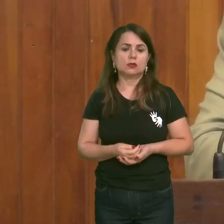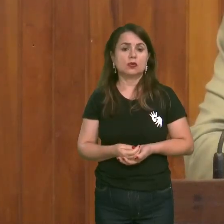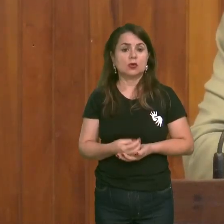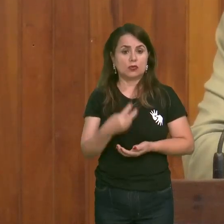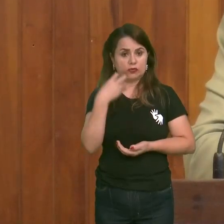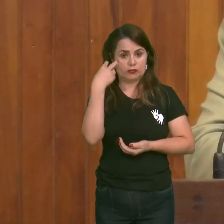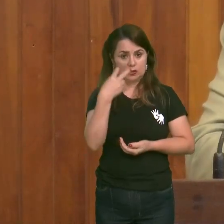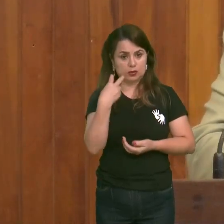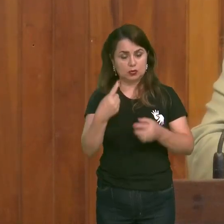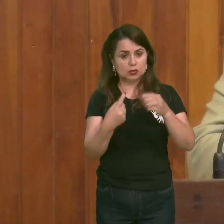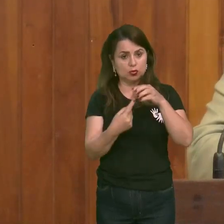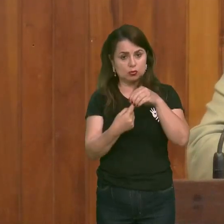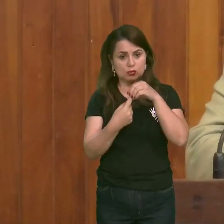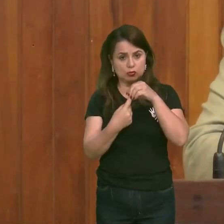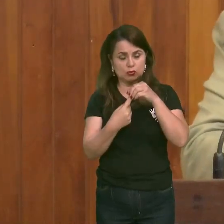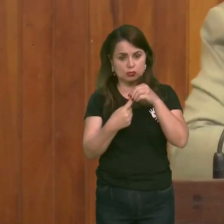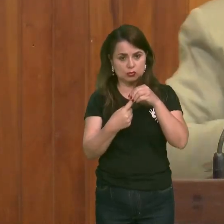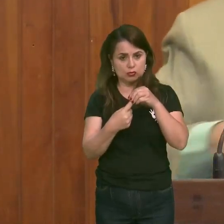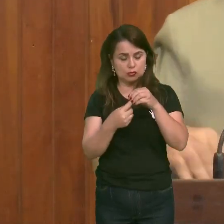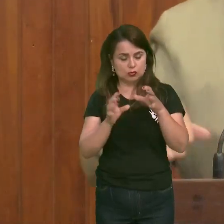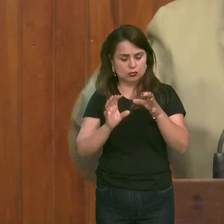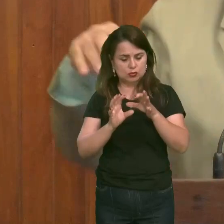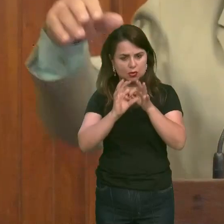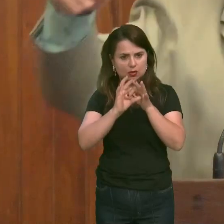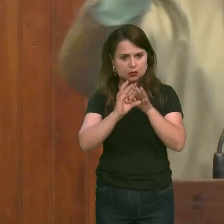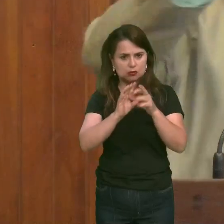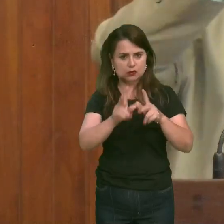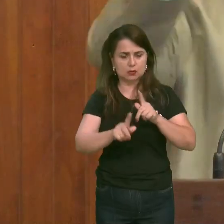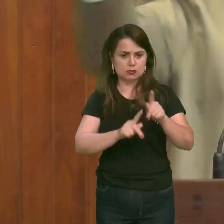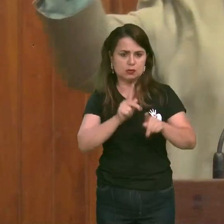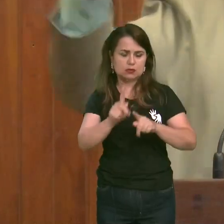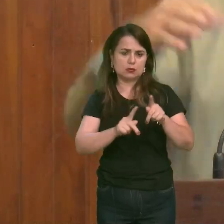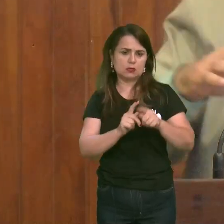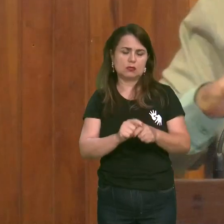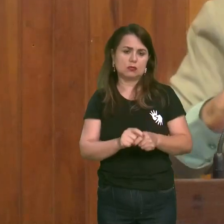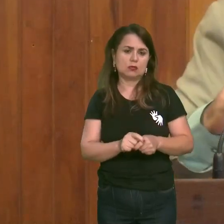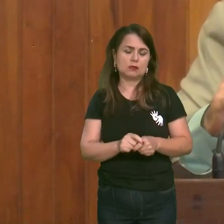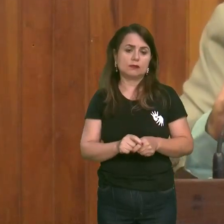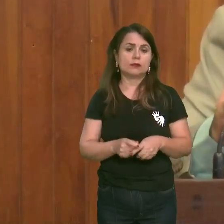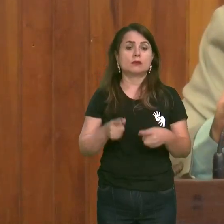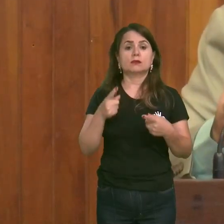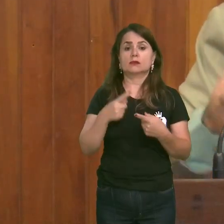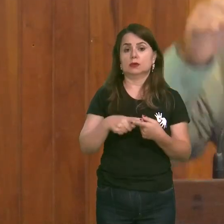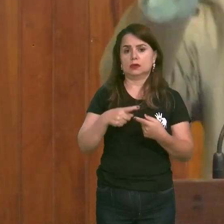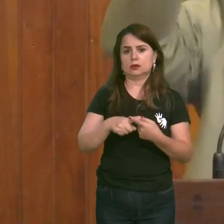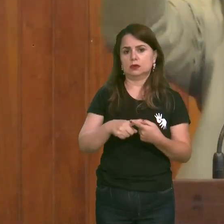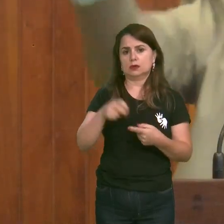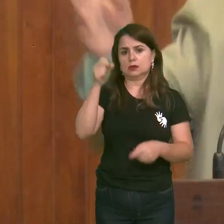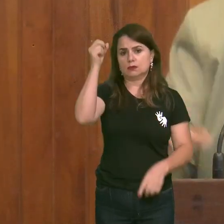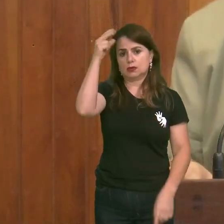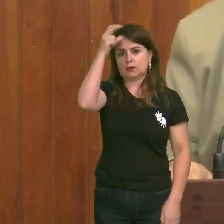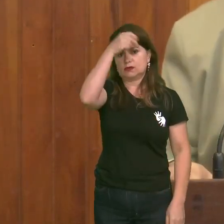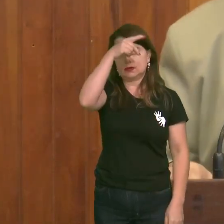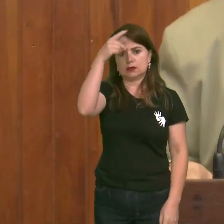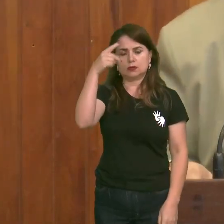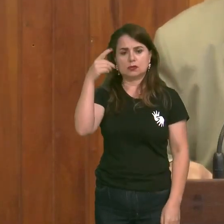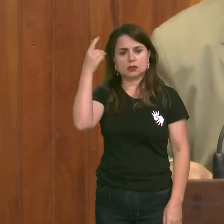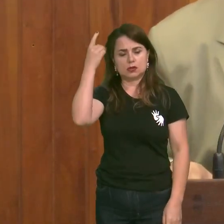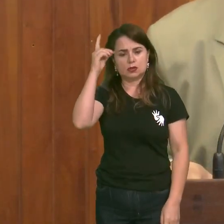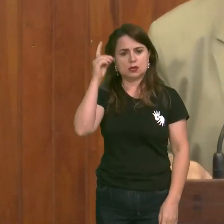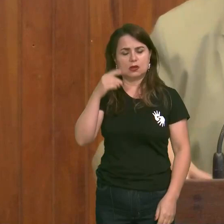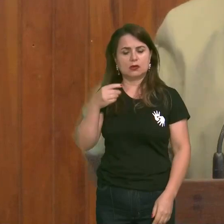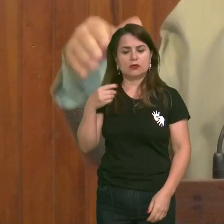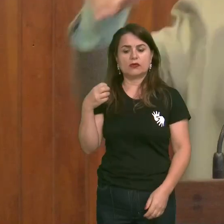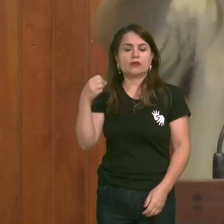alcança é o do vereador ninguém acha mais ninguém não acha Deputado prefeito de Marília ou tá em Gramado ou tá